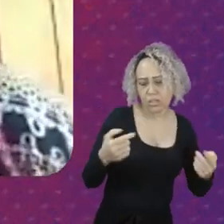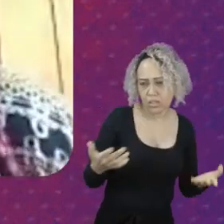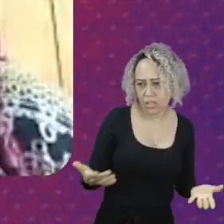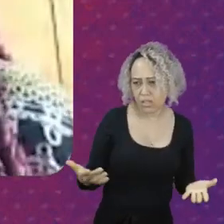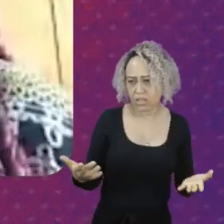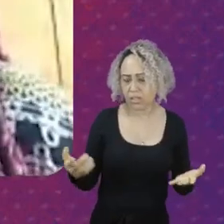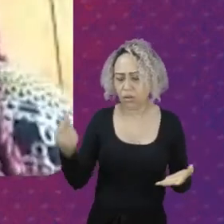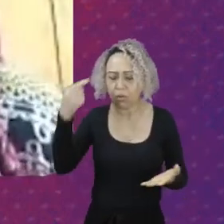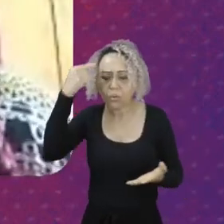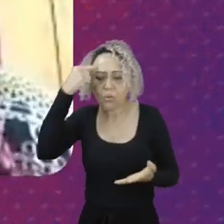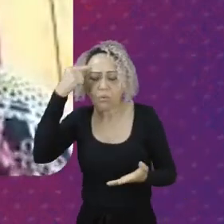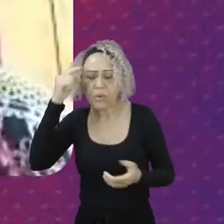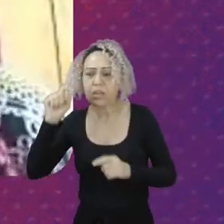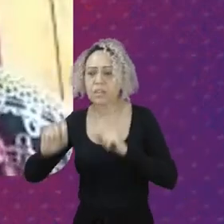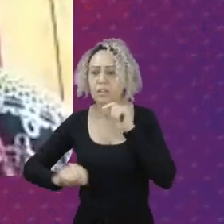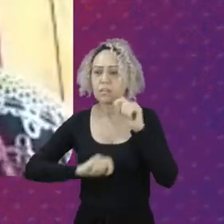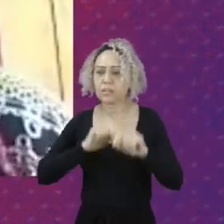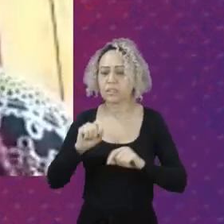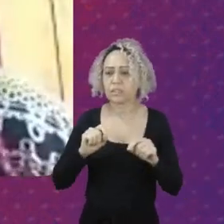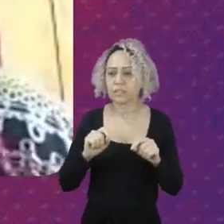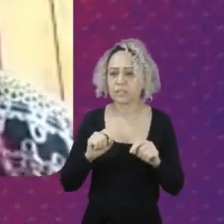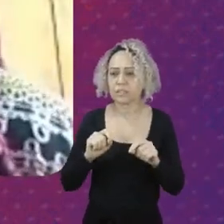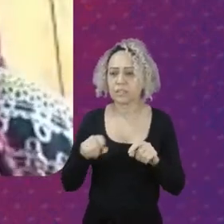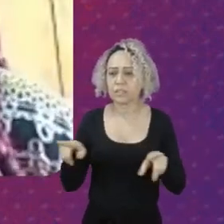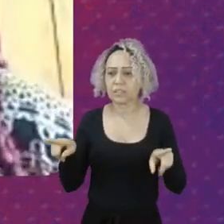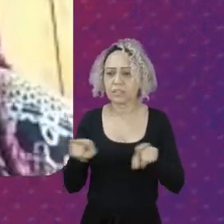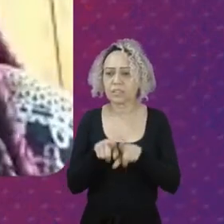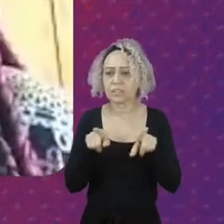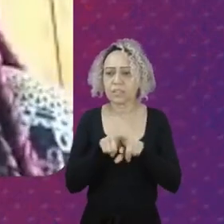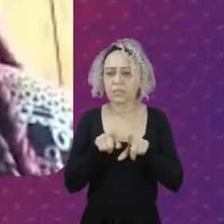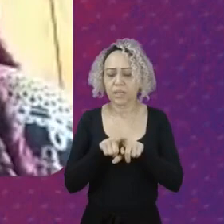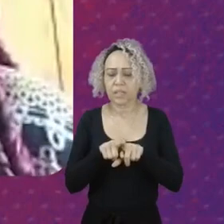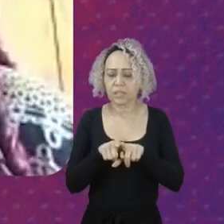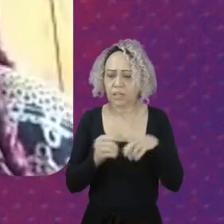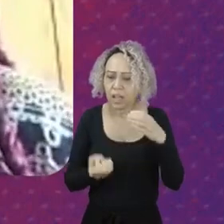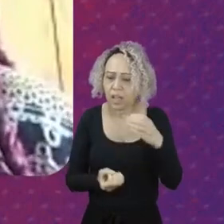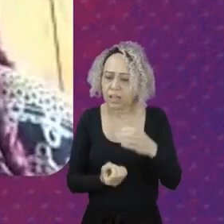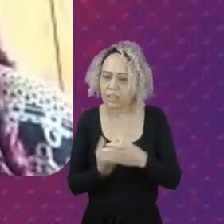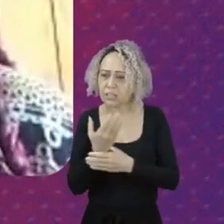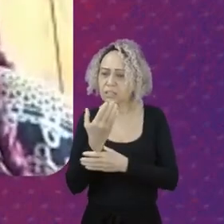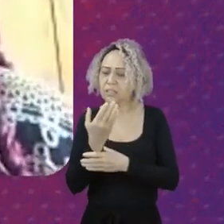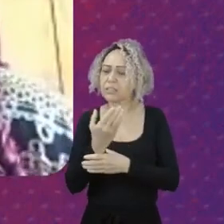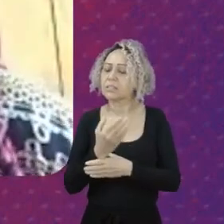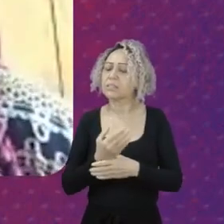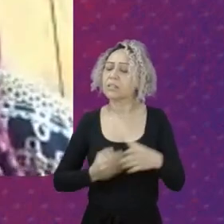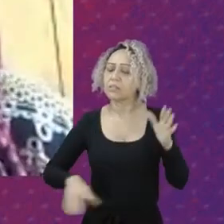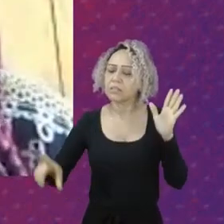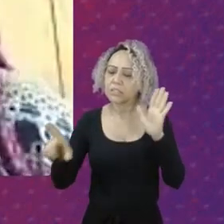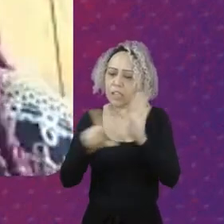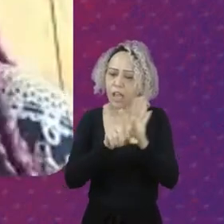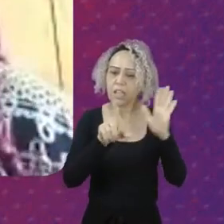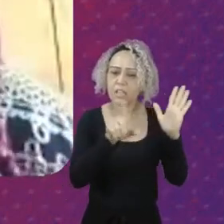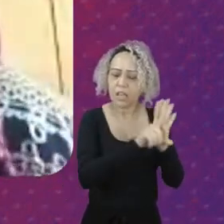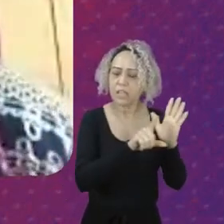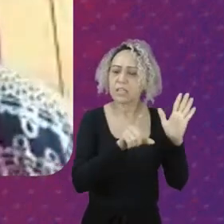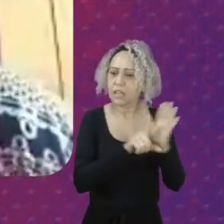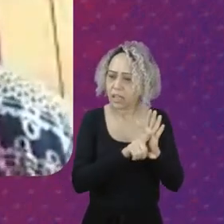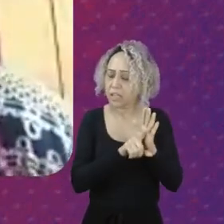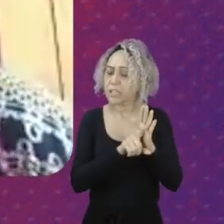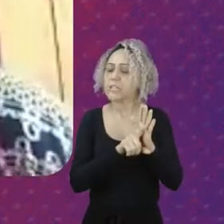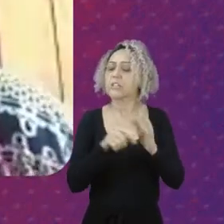o pensamento, mas a produção legislativa e a execução